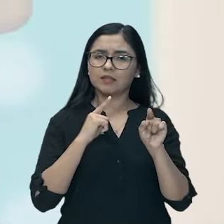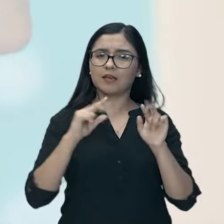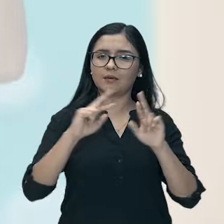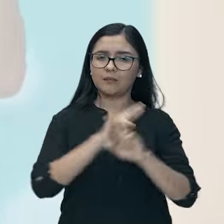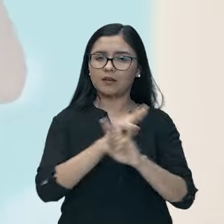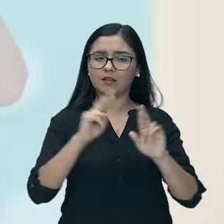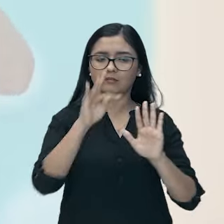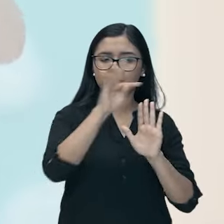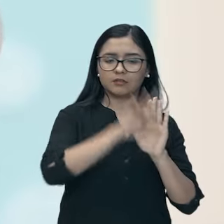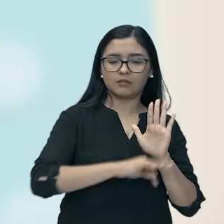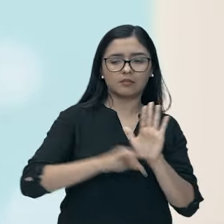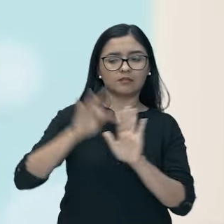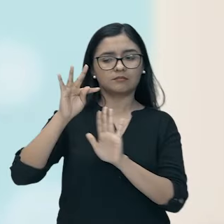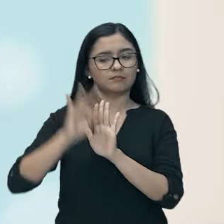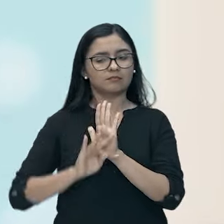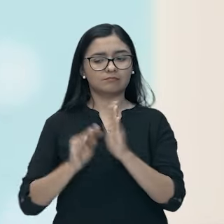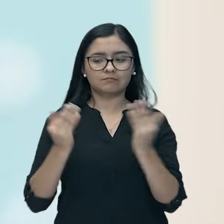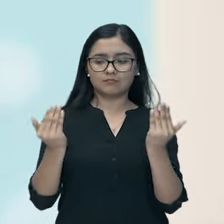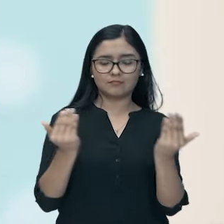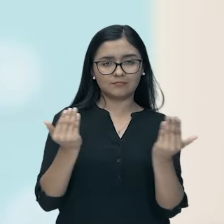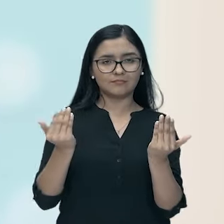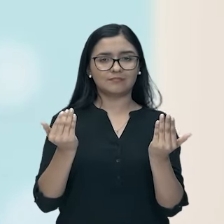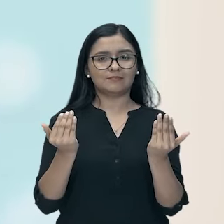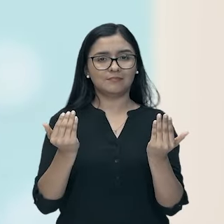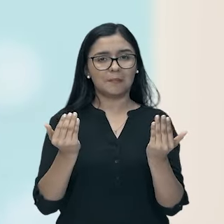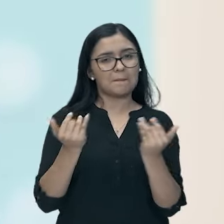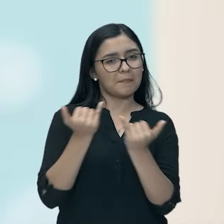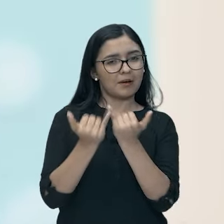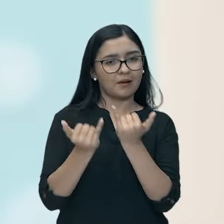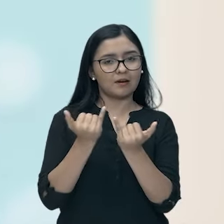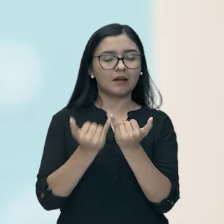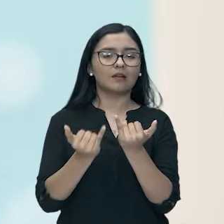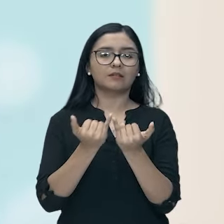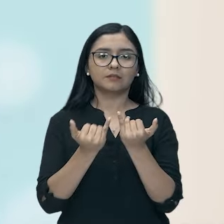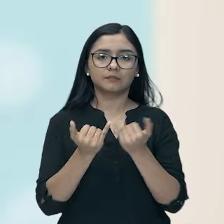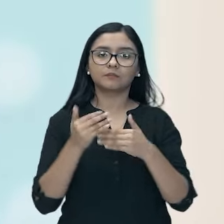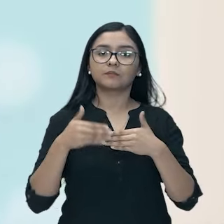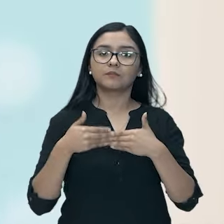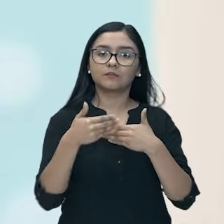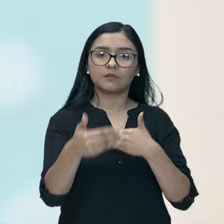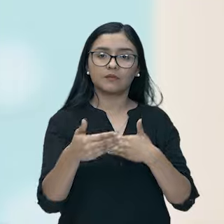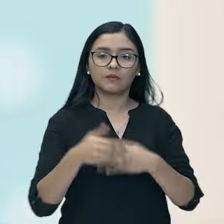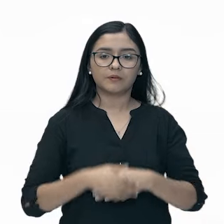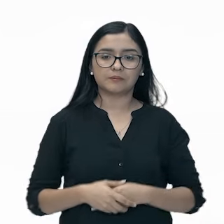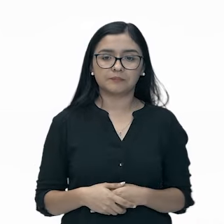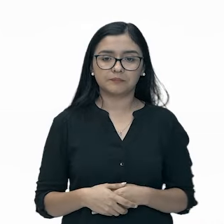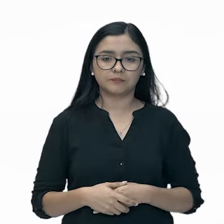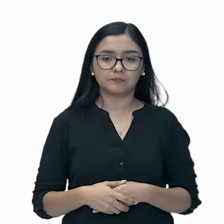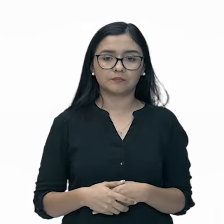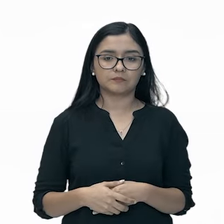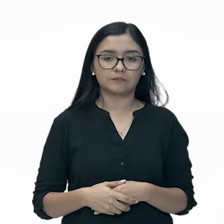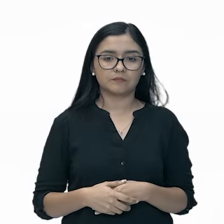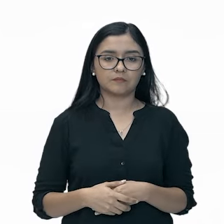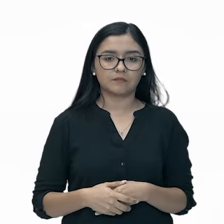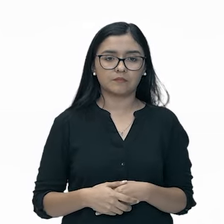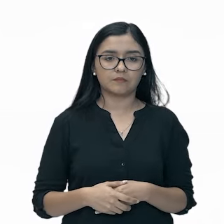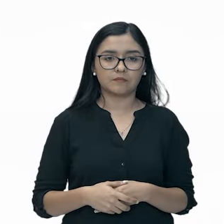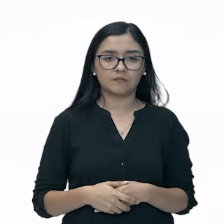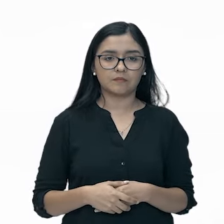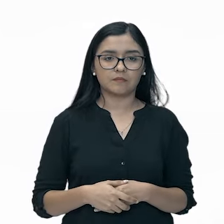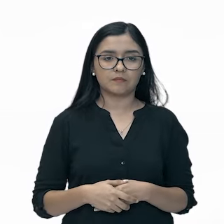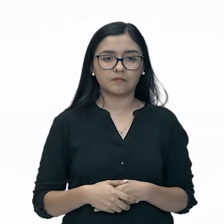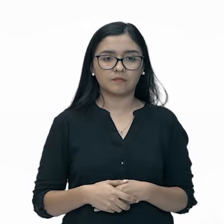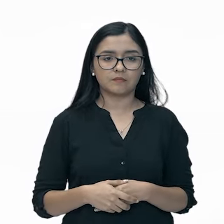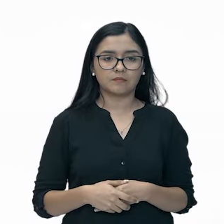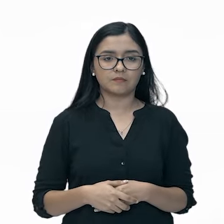nossa se parece um pouco com o anterior não é isso agora vejamos o próximo Olha o que diz o próximo conhecido